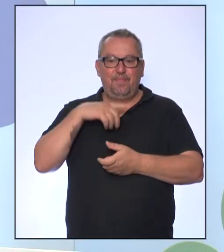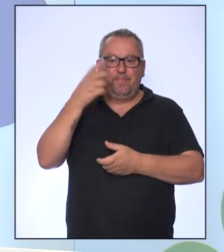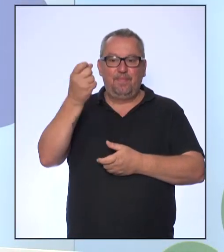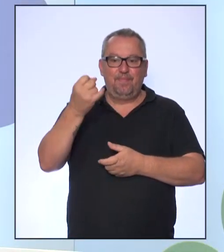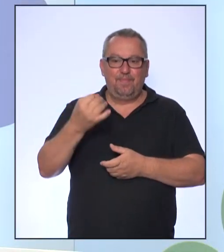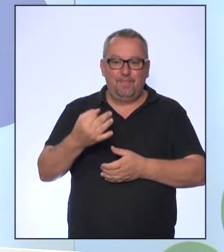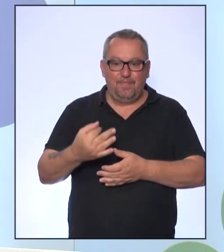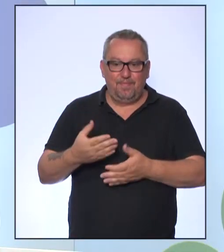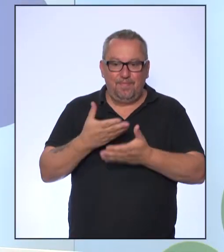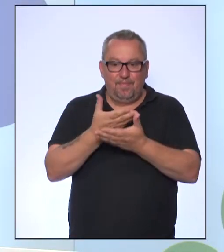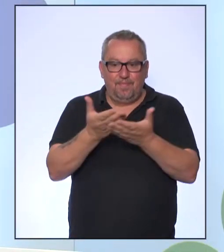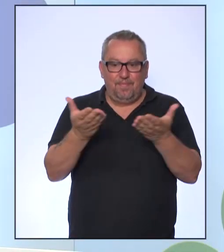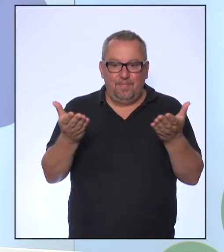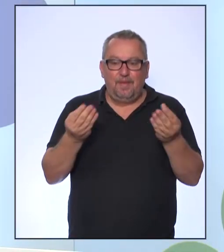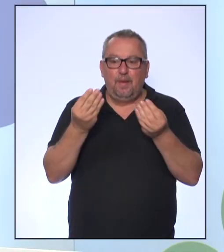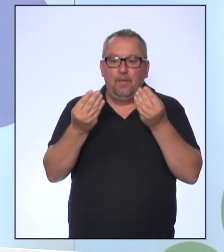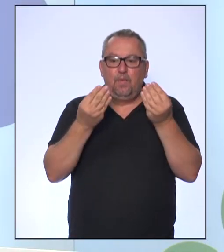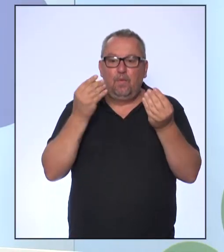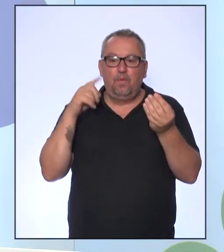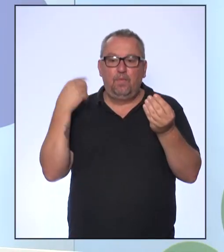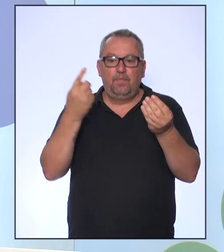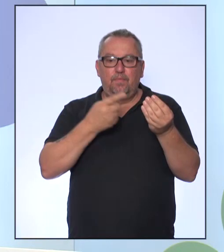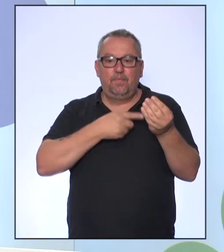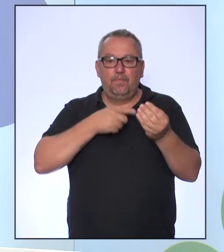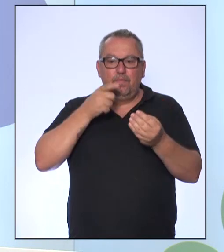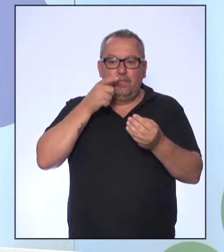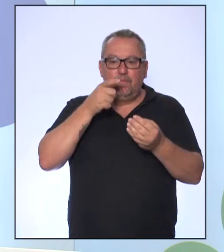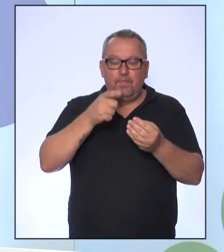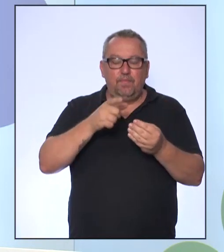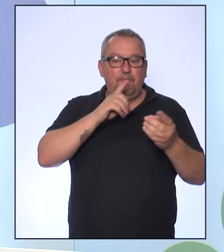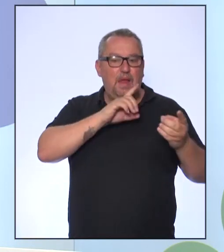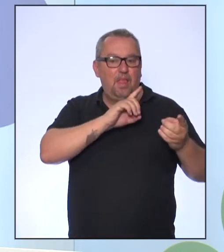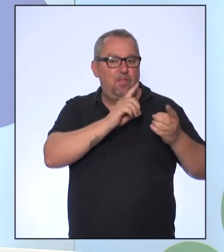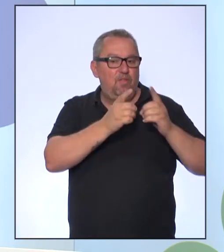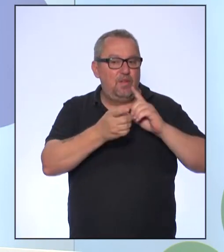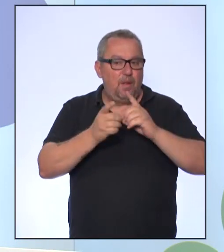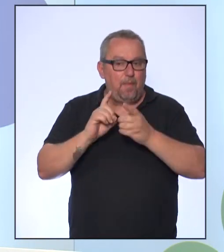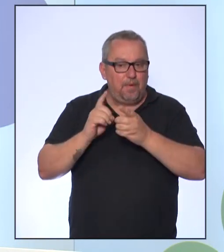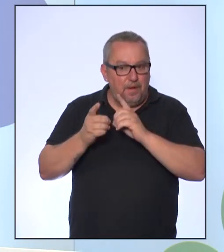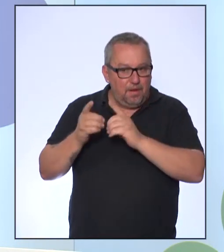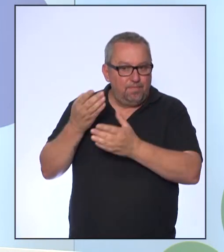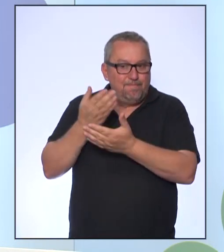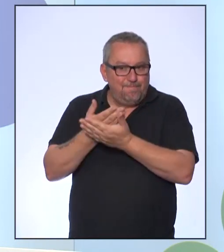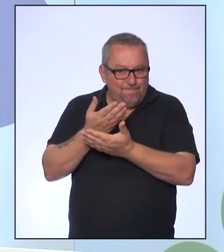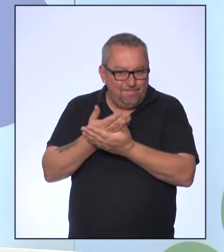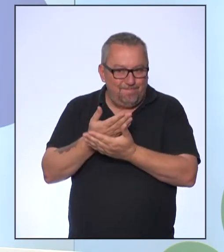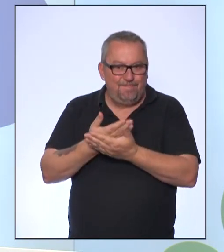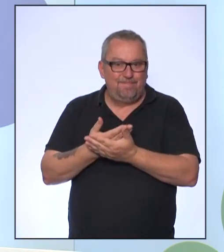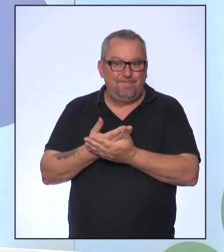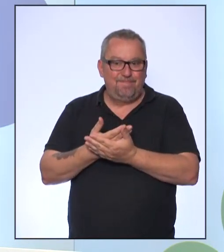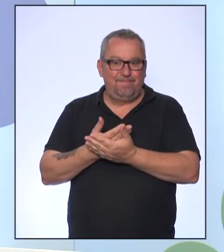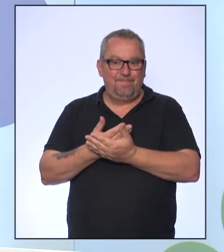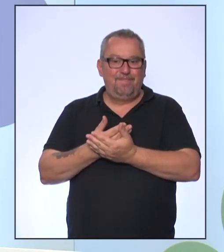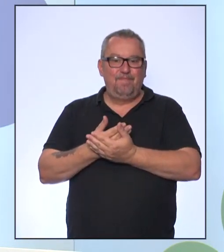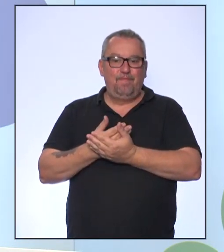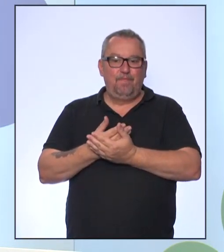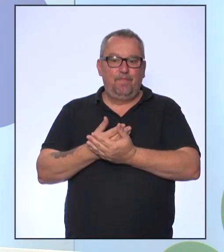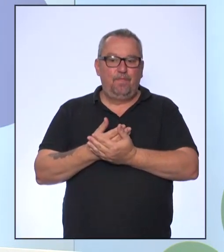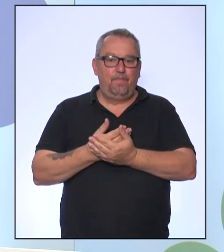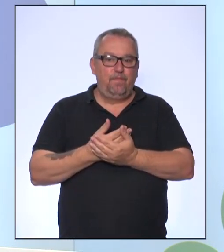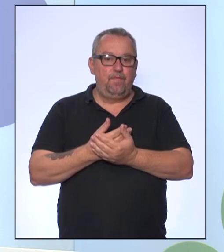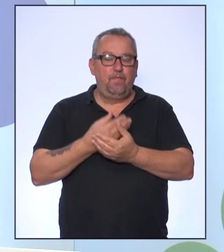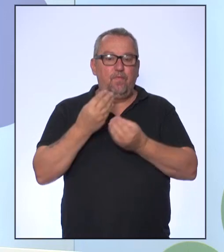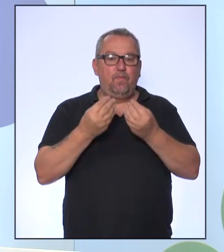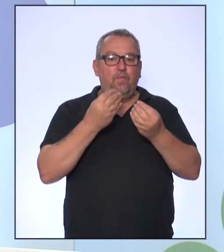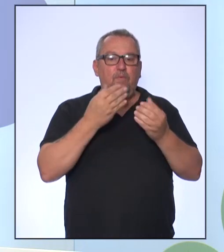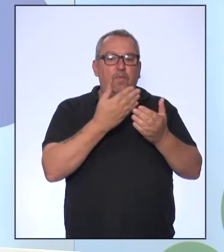para vocês como iremos tratar essa dinâmica de aula, tá? Como é uma aula